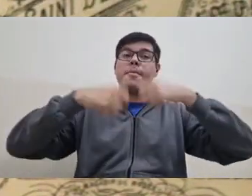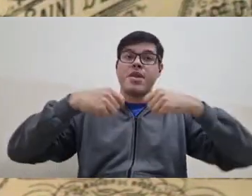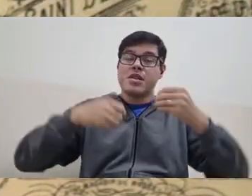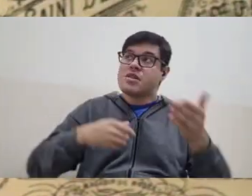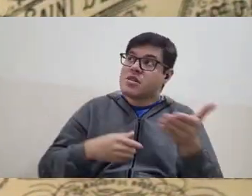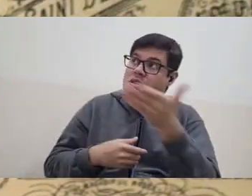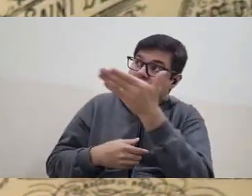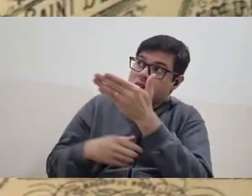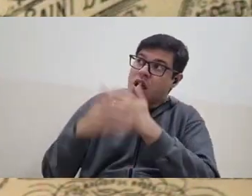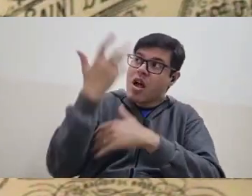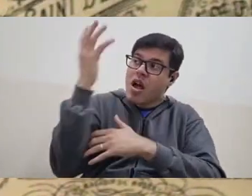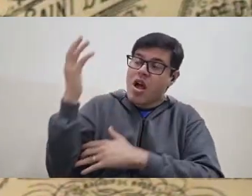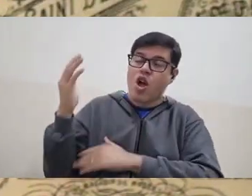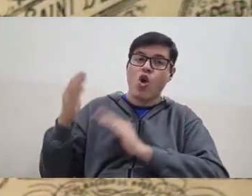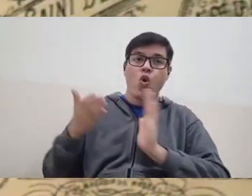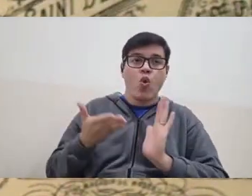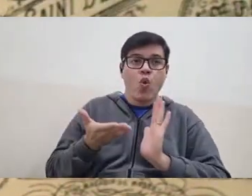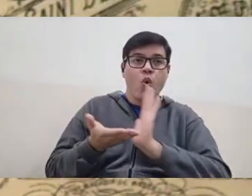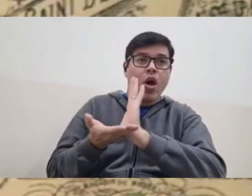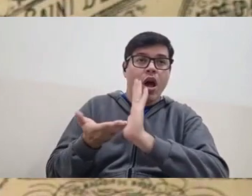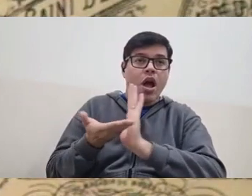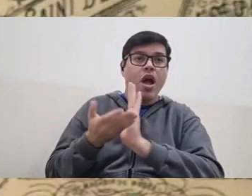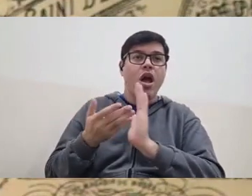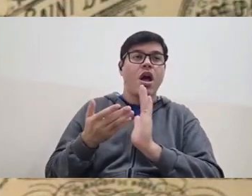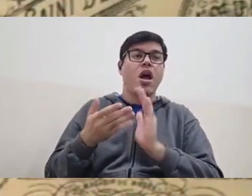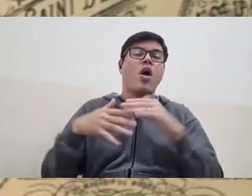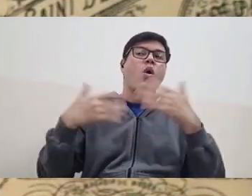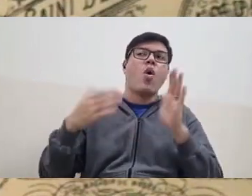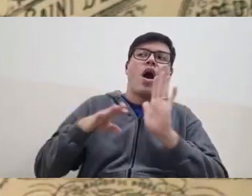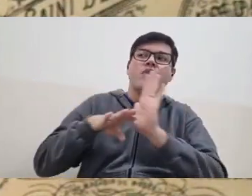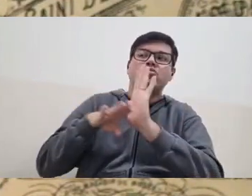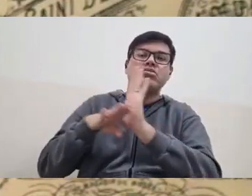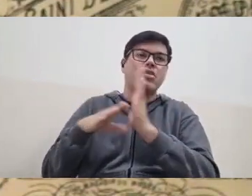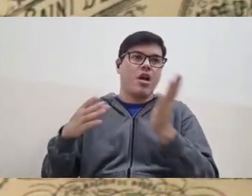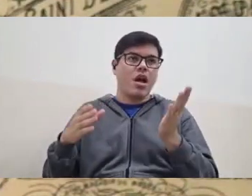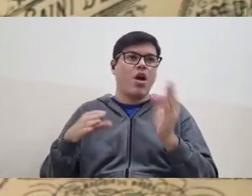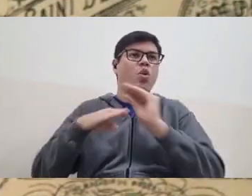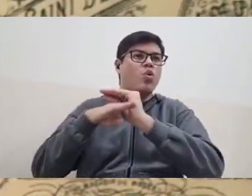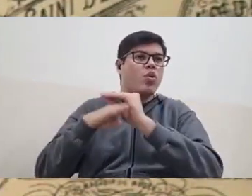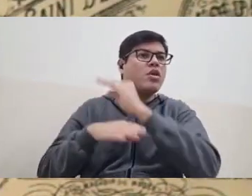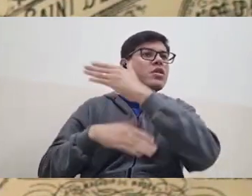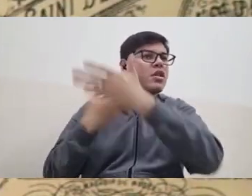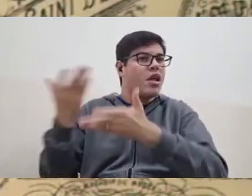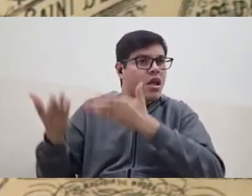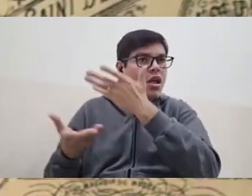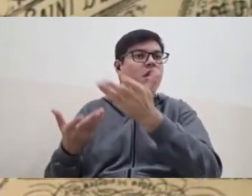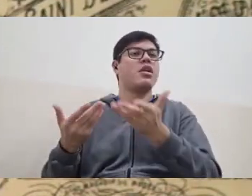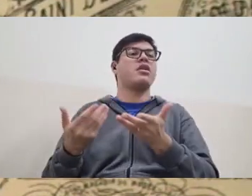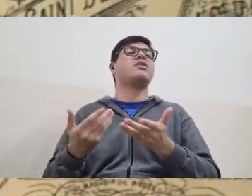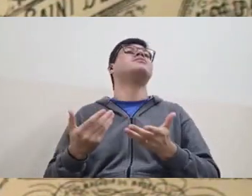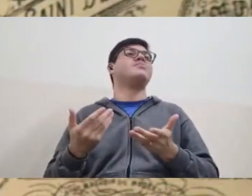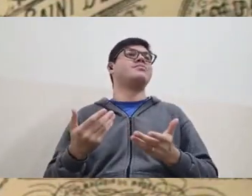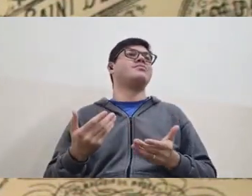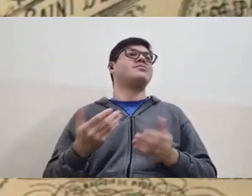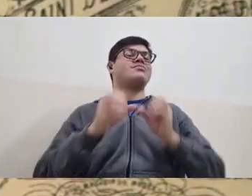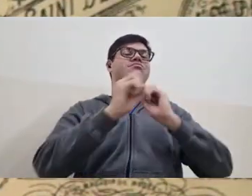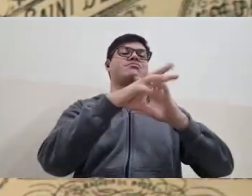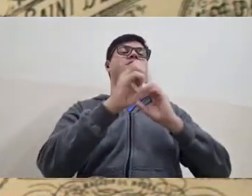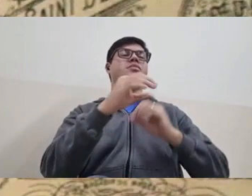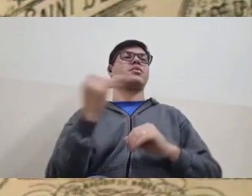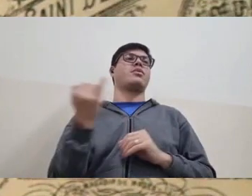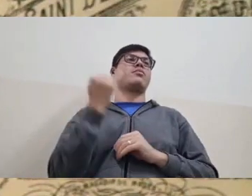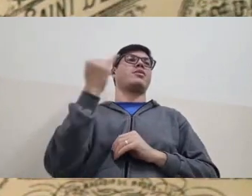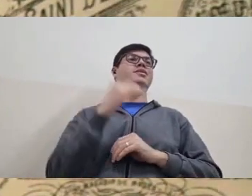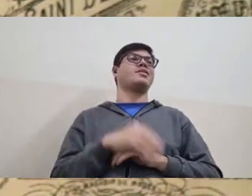de você ter esse olhar para o ambiente que você vive, ensinar o pai e a mãe, porque... As crianças ensinam, viu? Vou falar